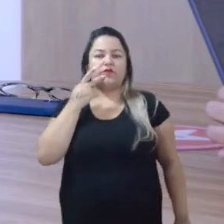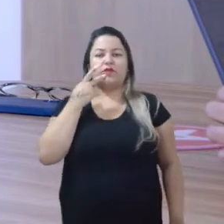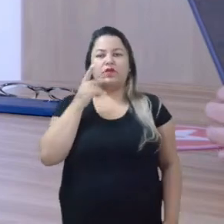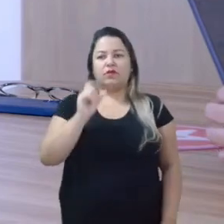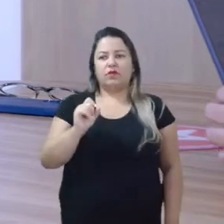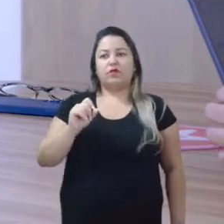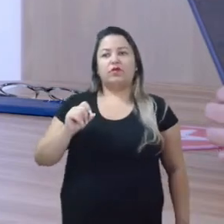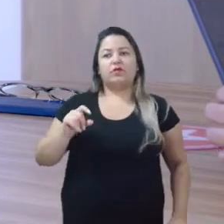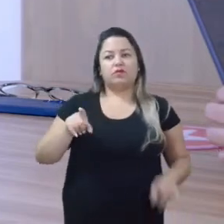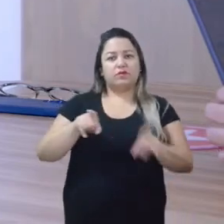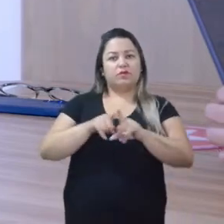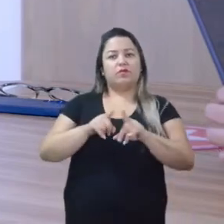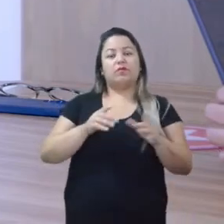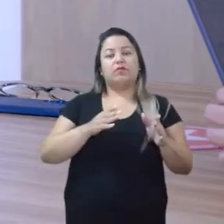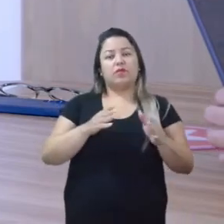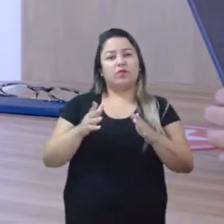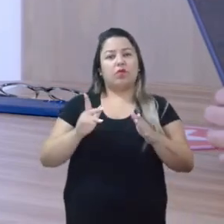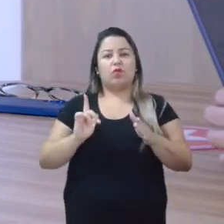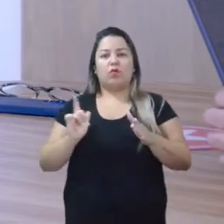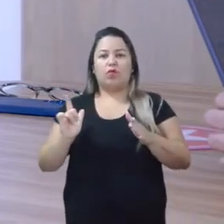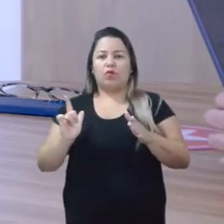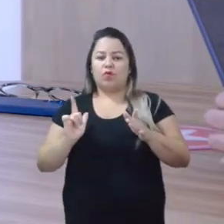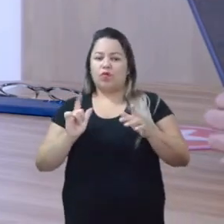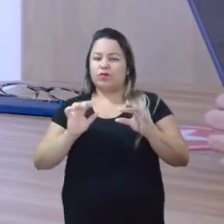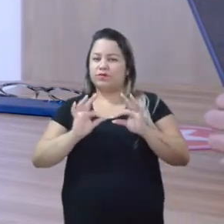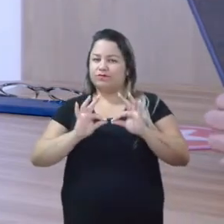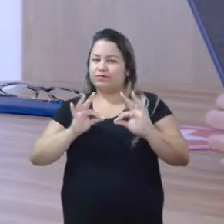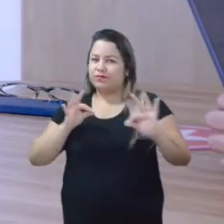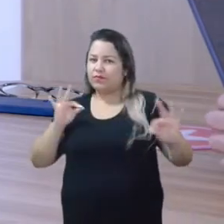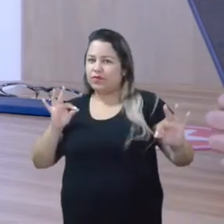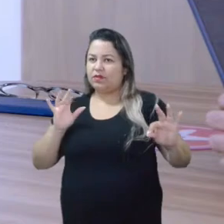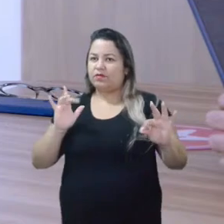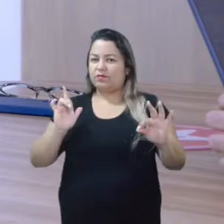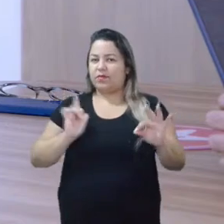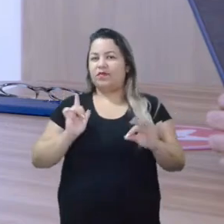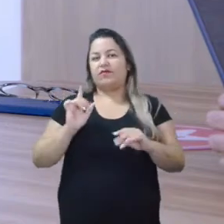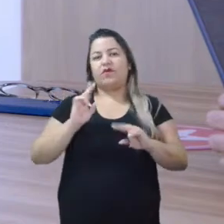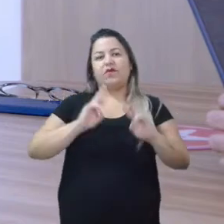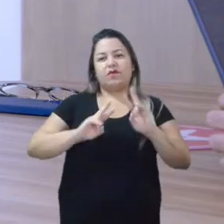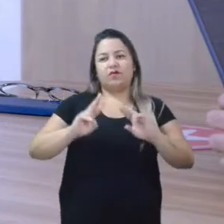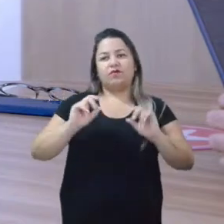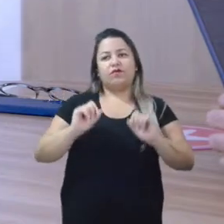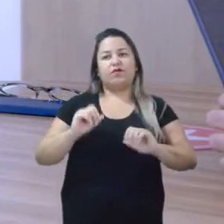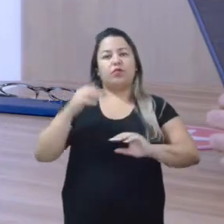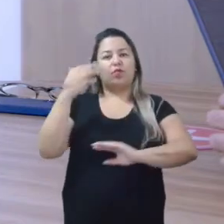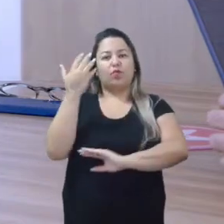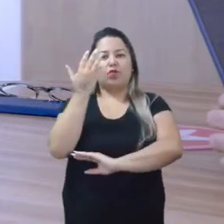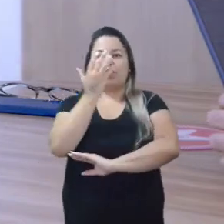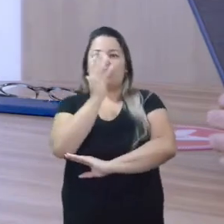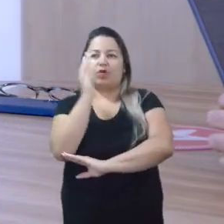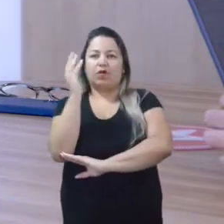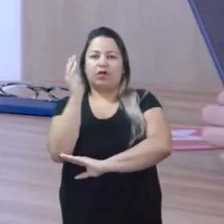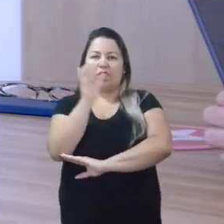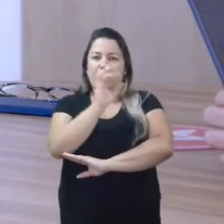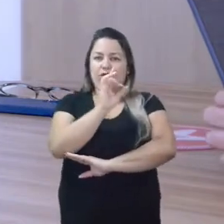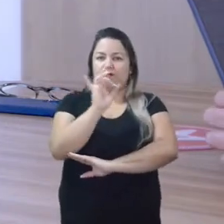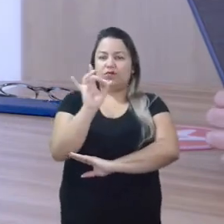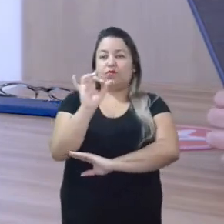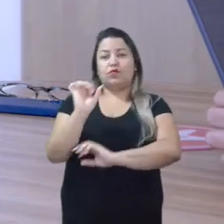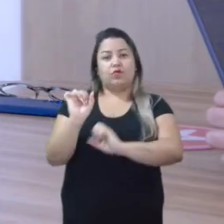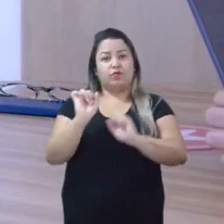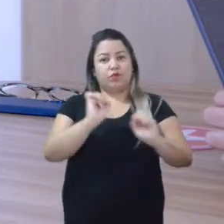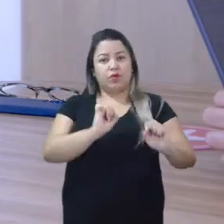ponto. Agora, se você se distancia um pouquinho e olha a floresta, vai ver que tem muitas árvores ali em que cada um dos poderes passou um pouquinho do ponto.